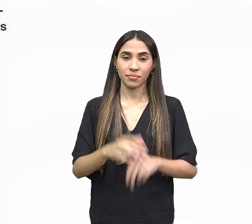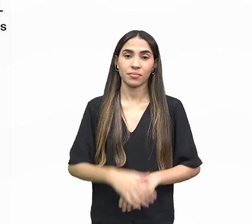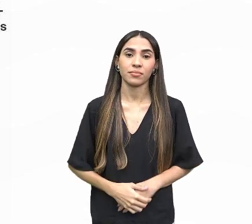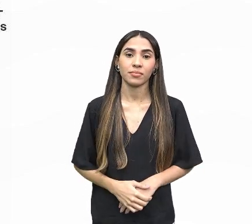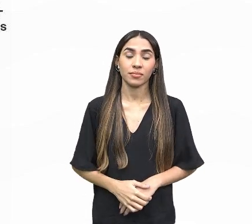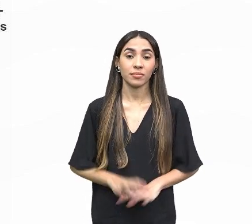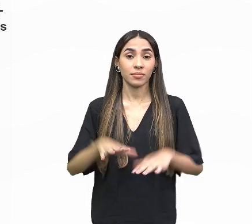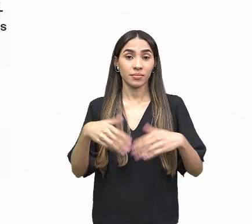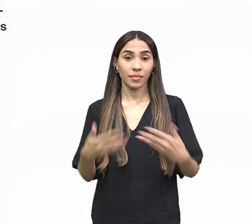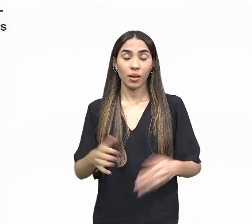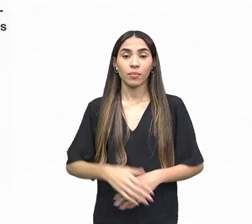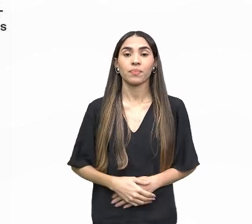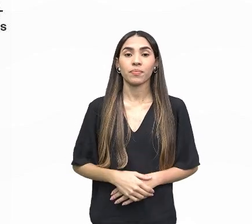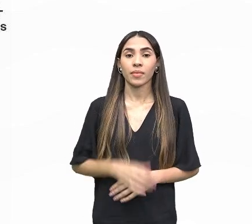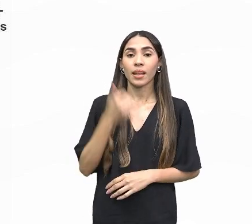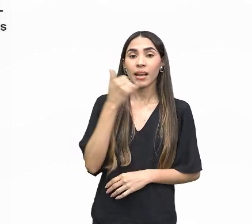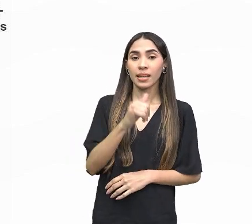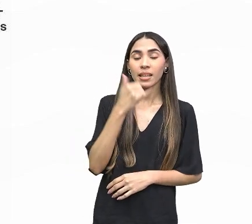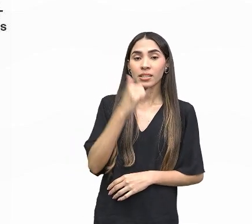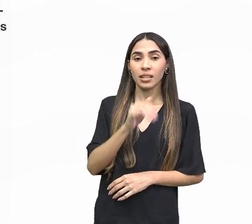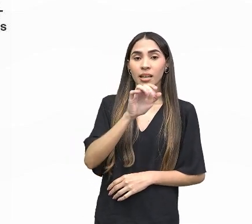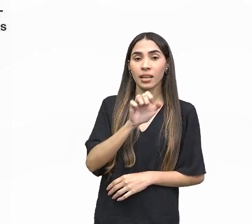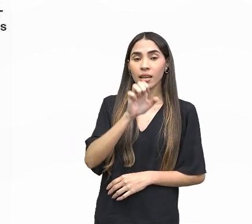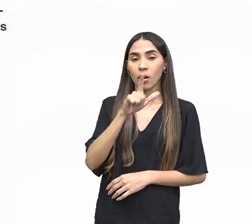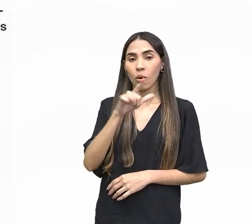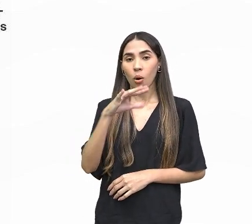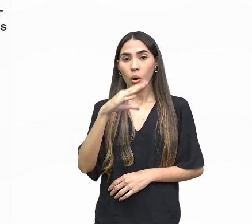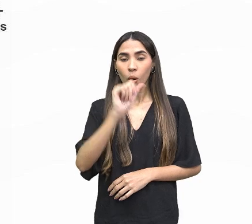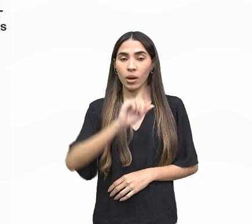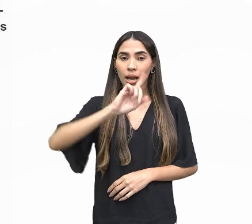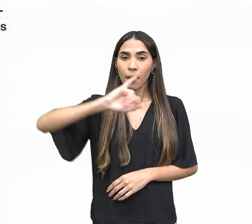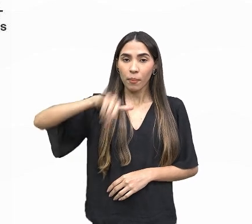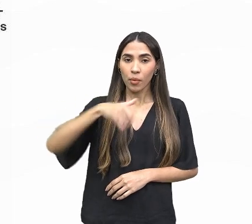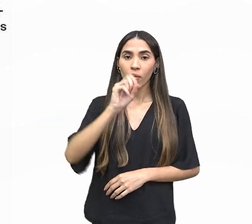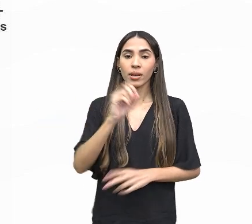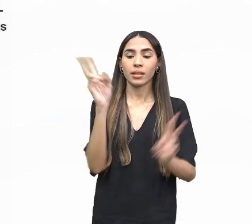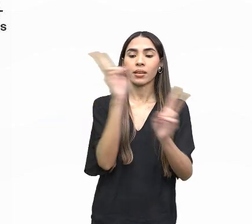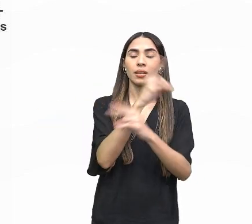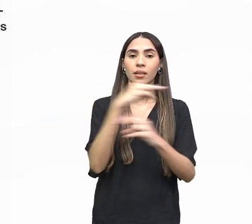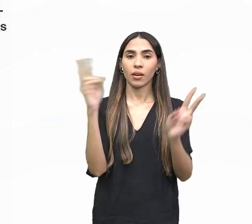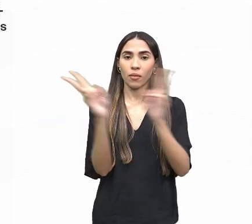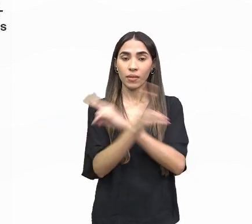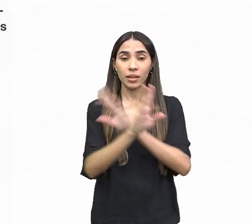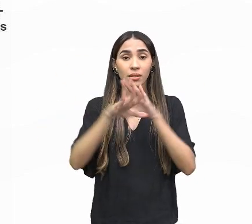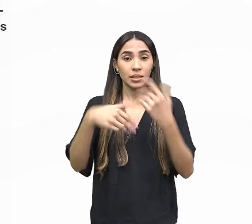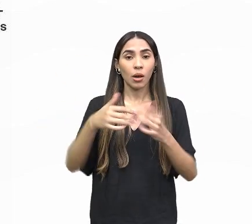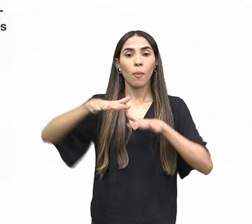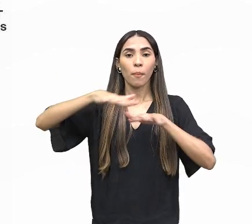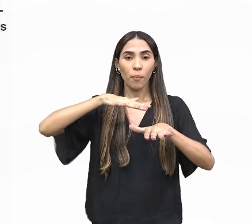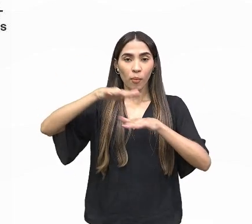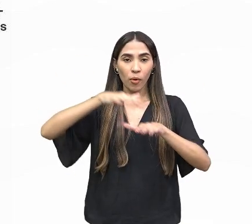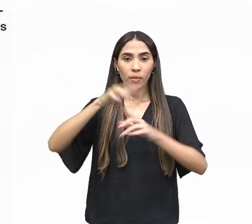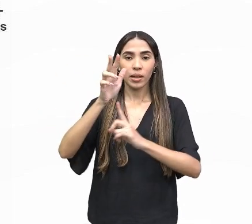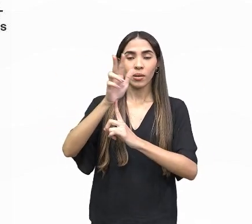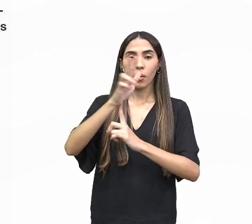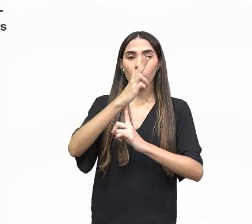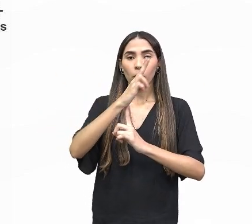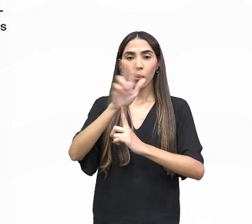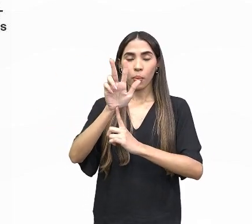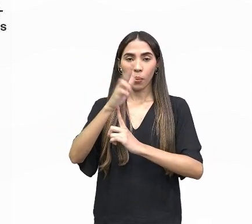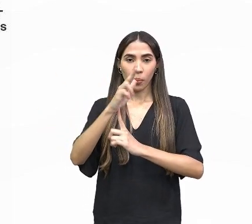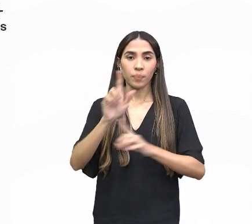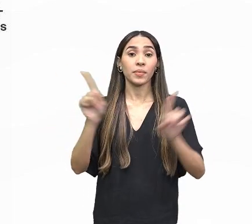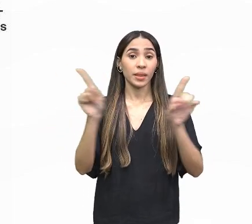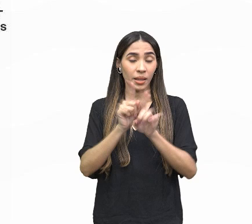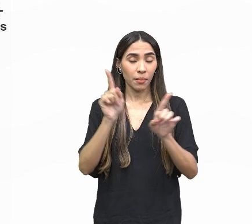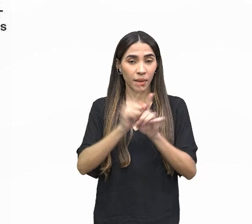certo? Então, a energia eólica é aquela que aproveita os ventos, ou seja, o movimento das massas de ar. Também